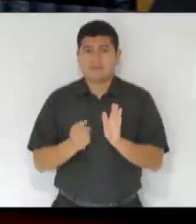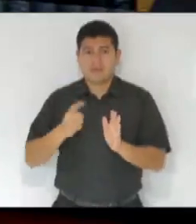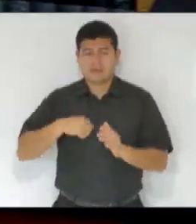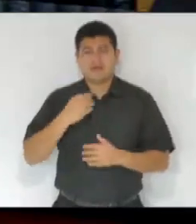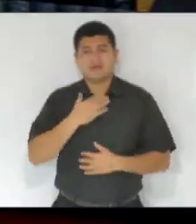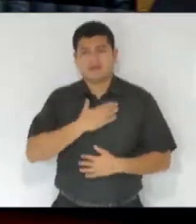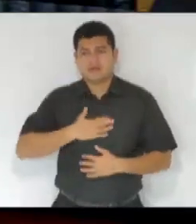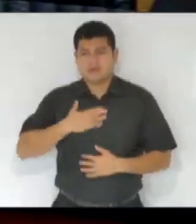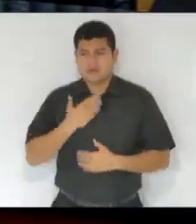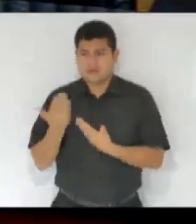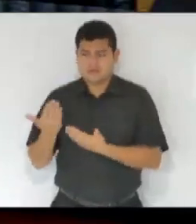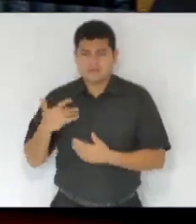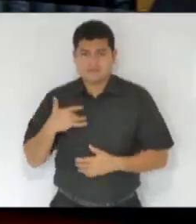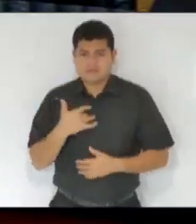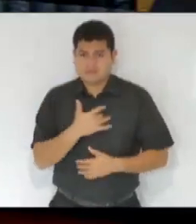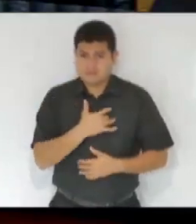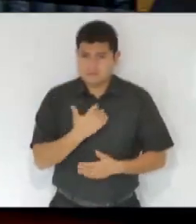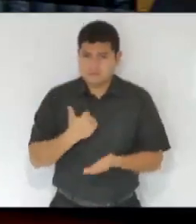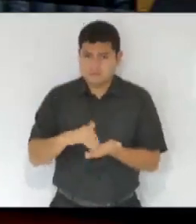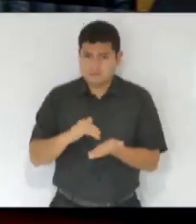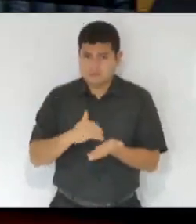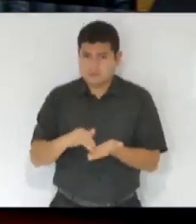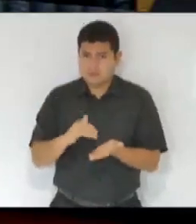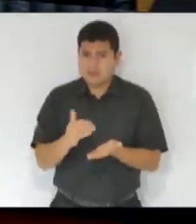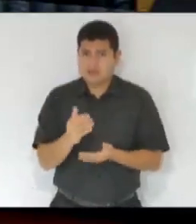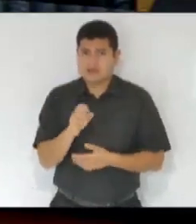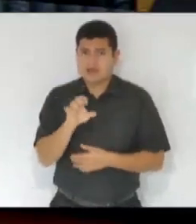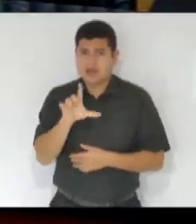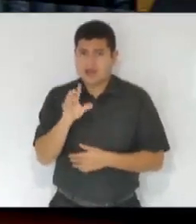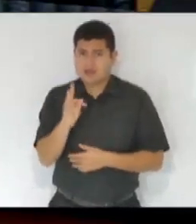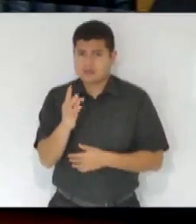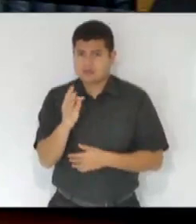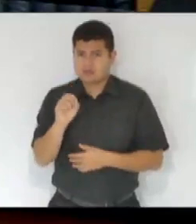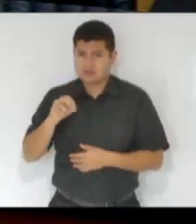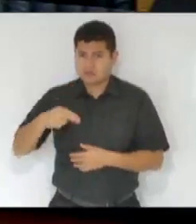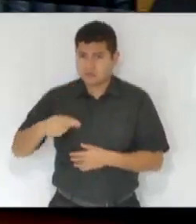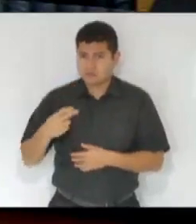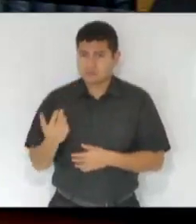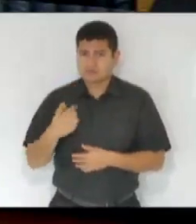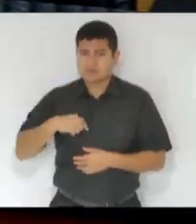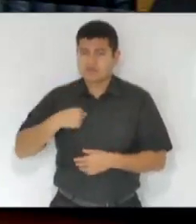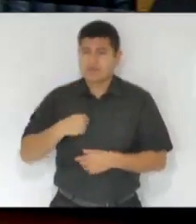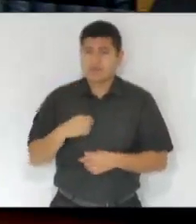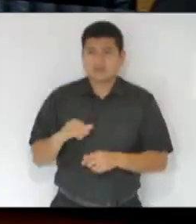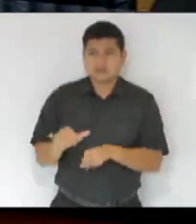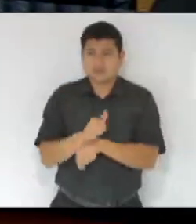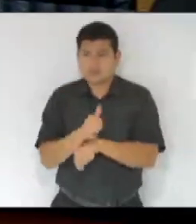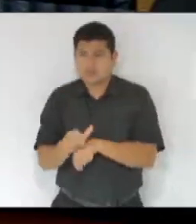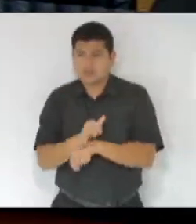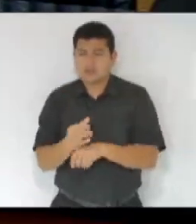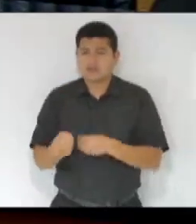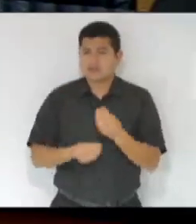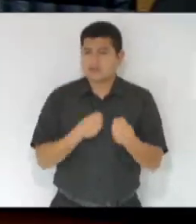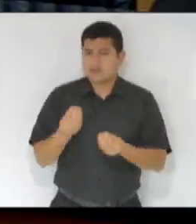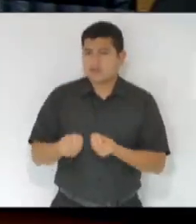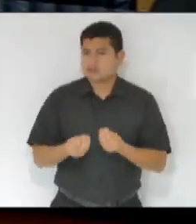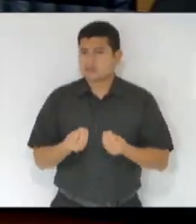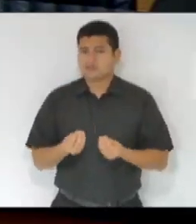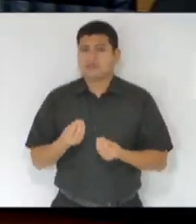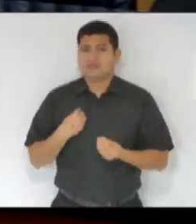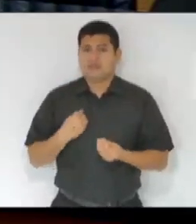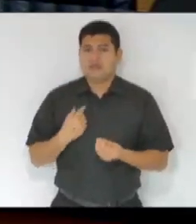secretário Elton, ir lá sentar, expor essas situações, discutir uma alternativa de solução, saber em que ponto que ele conhece